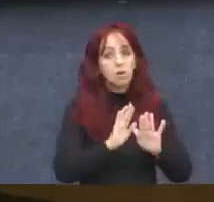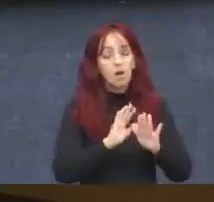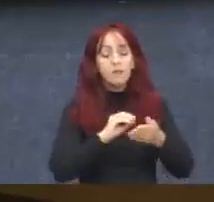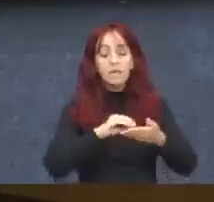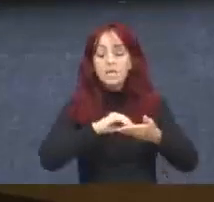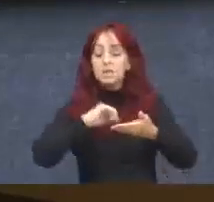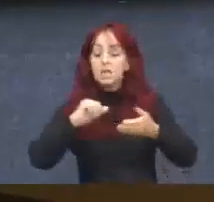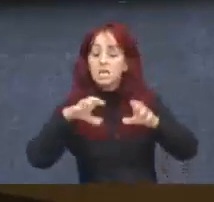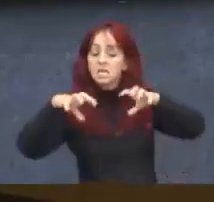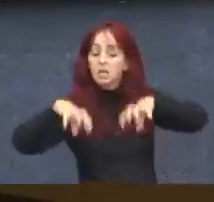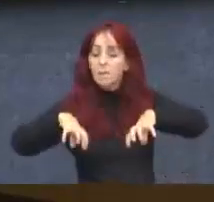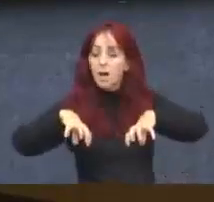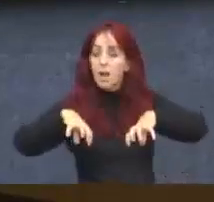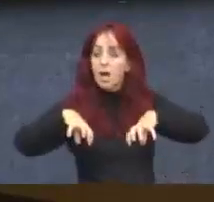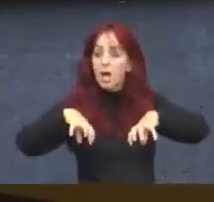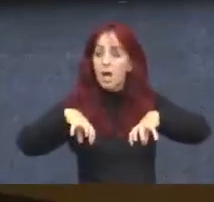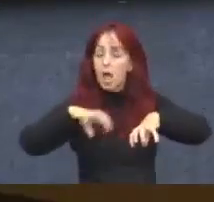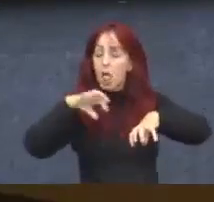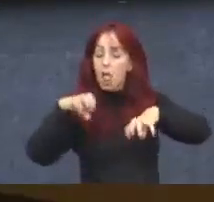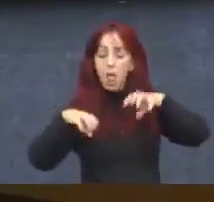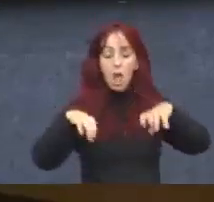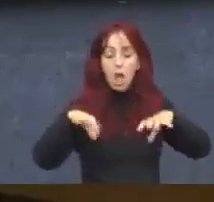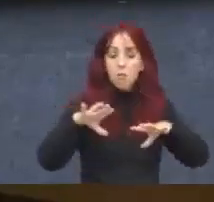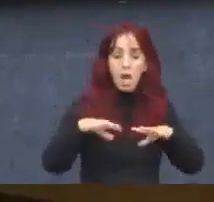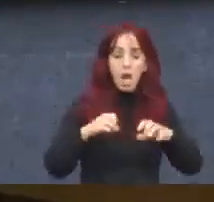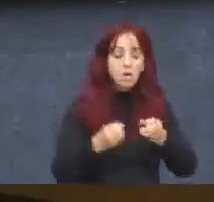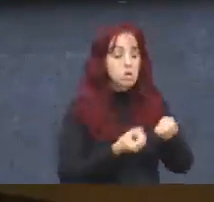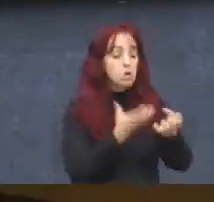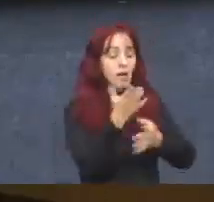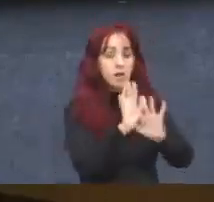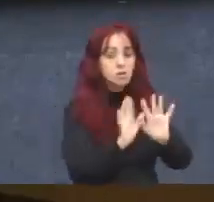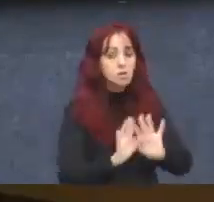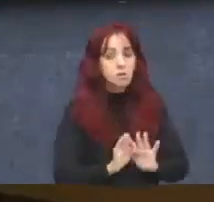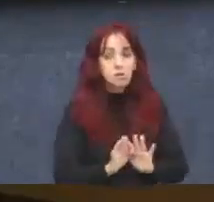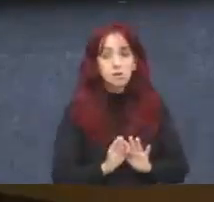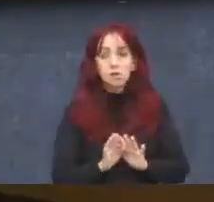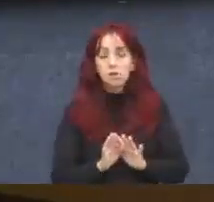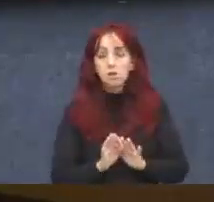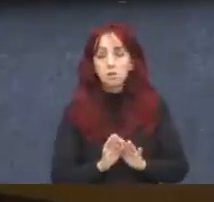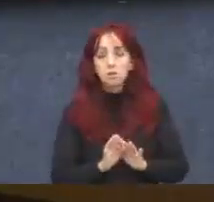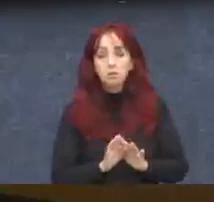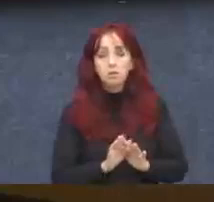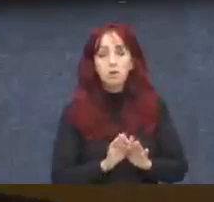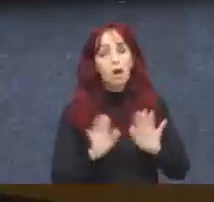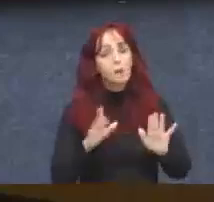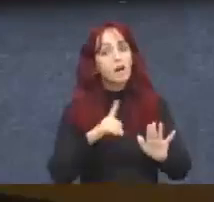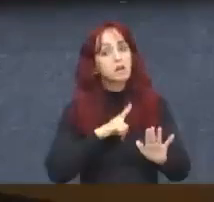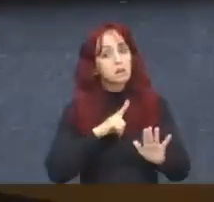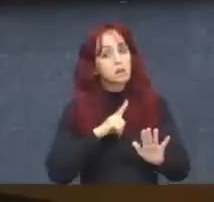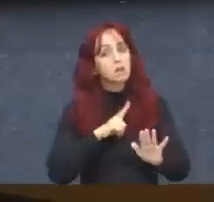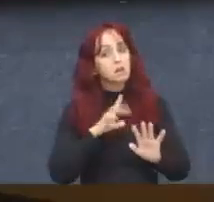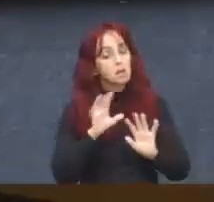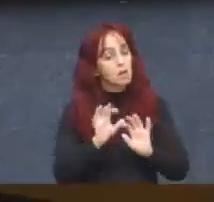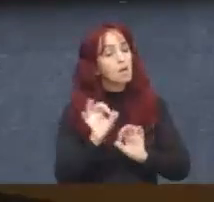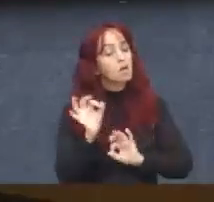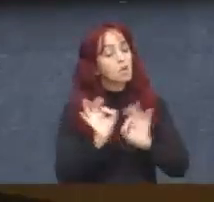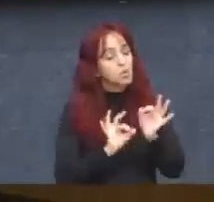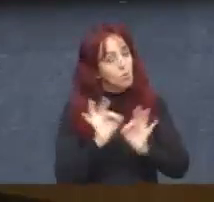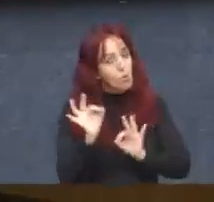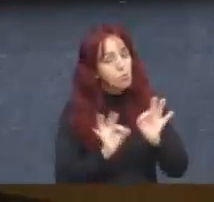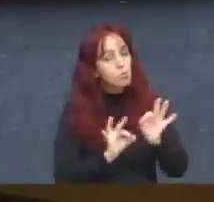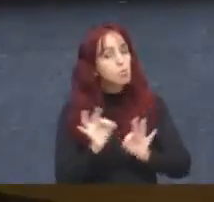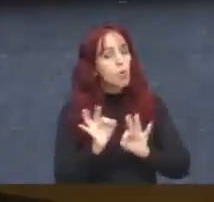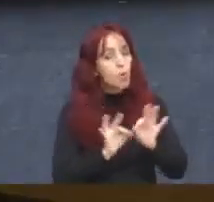sabe, Crispim, de doação, de desperdício, que é um problema que nós temos mesmo, mas que tem um mínimo de controle para